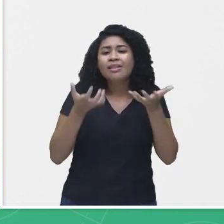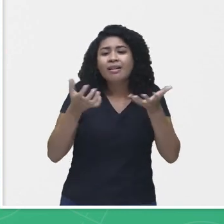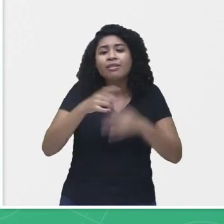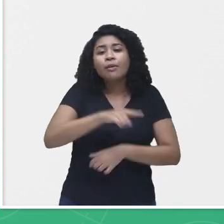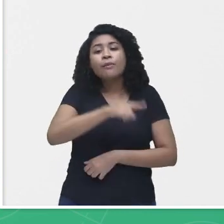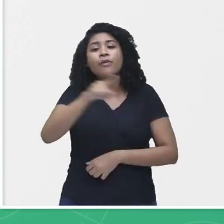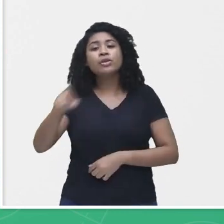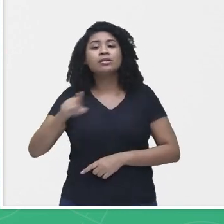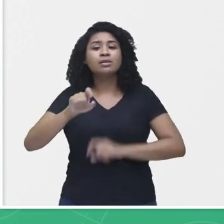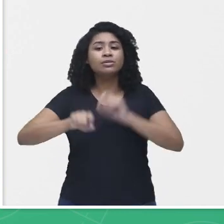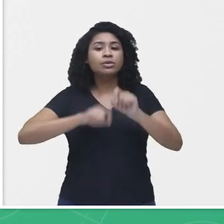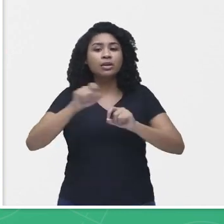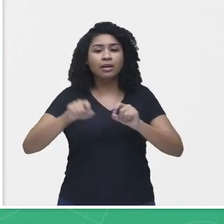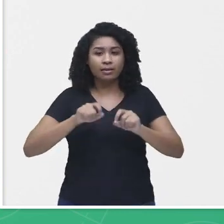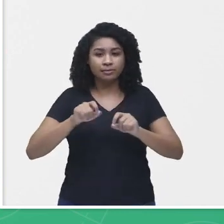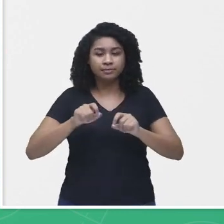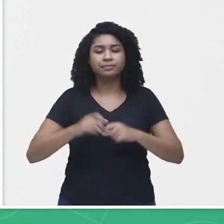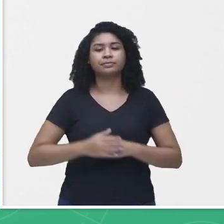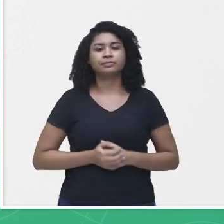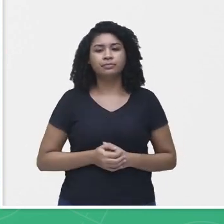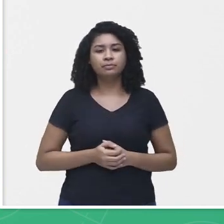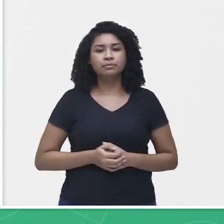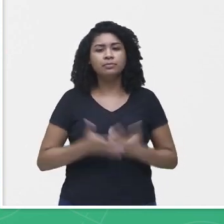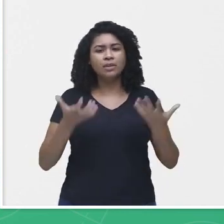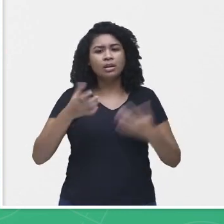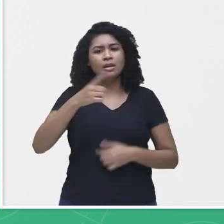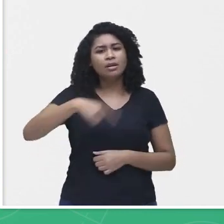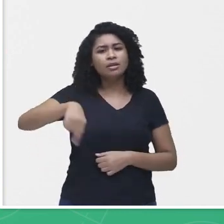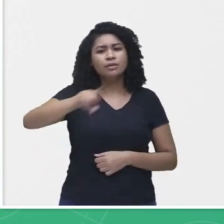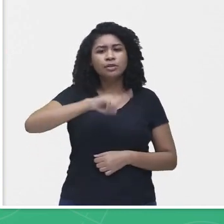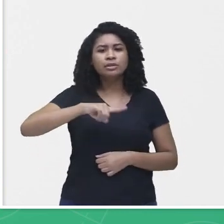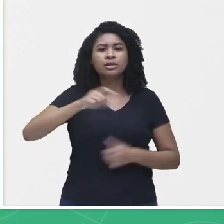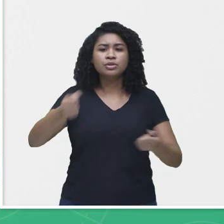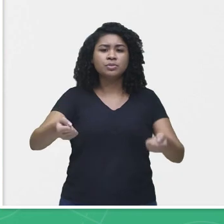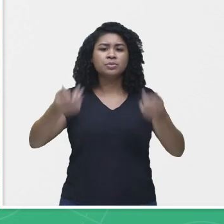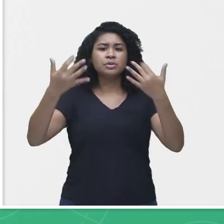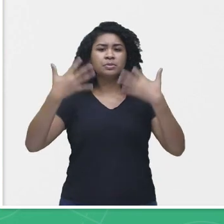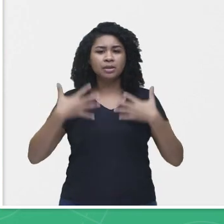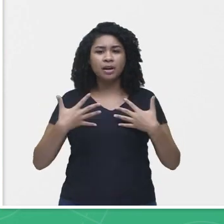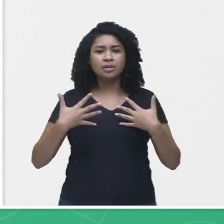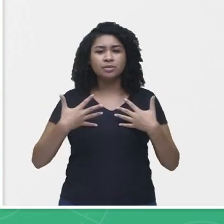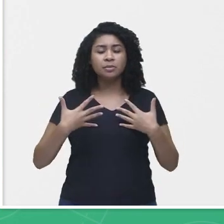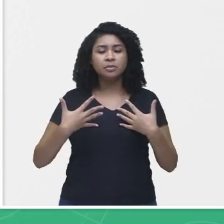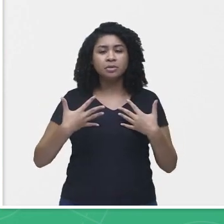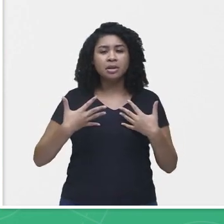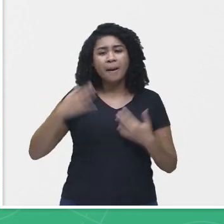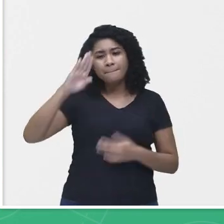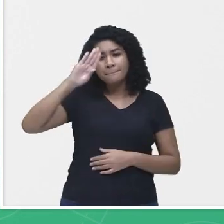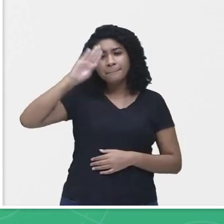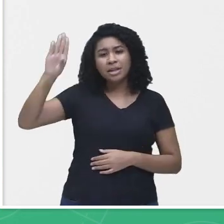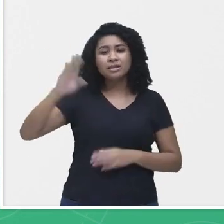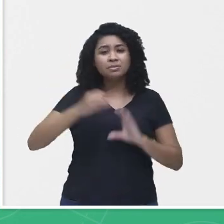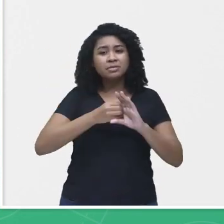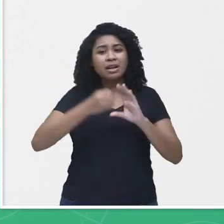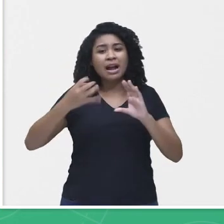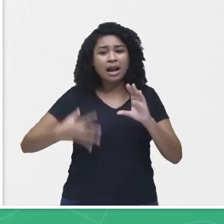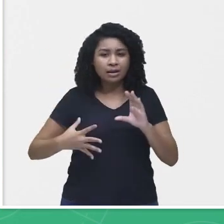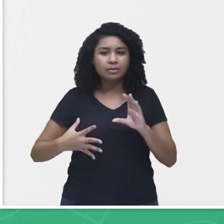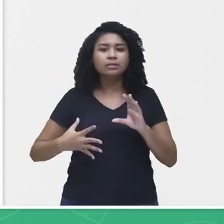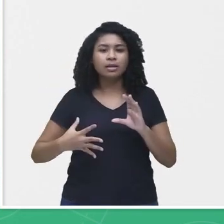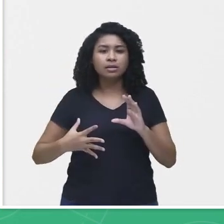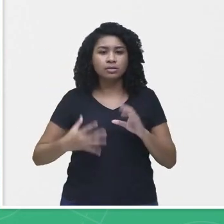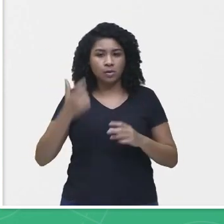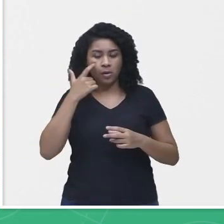vocês abordassem, né? Eu queria que vocês falassem que a principal diferença é que na digestão mecânica eu tenho